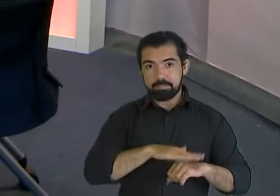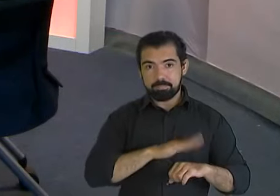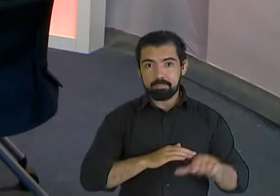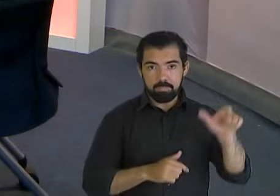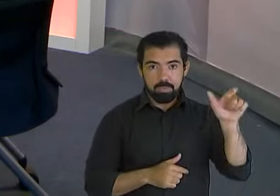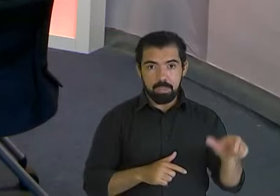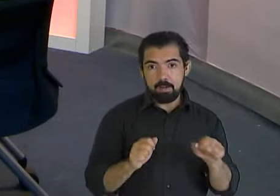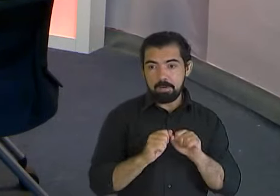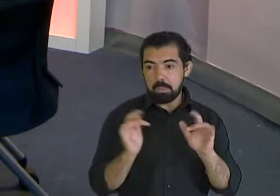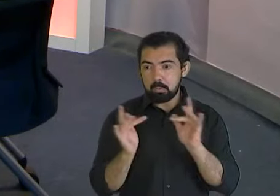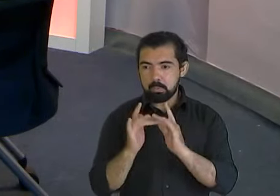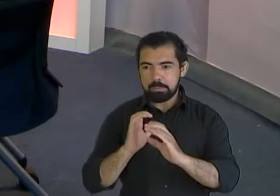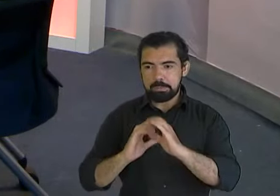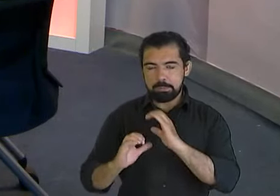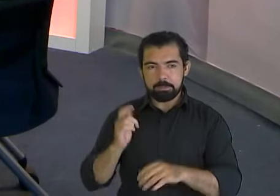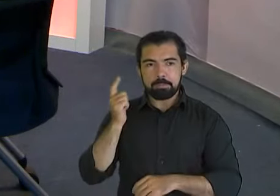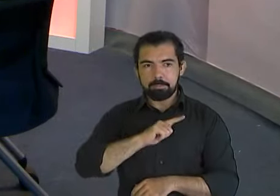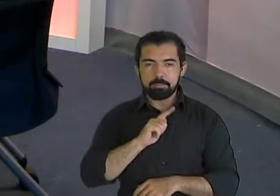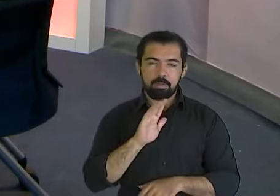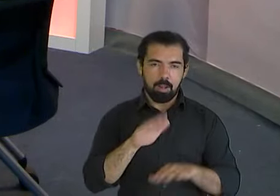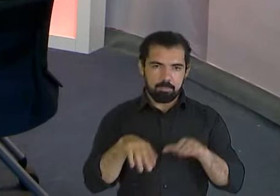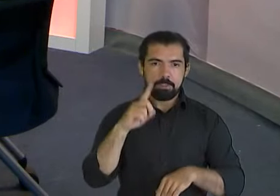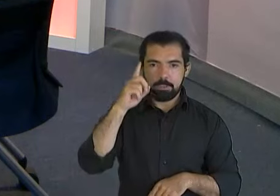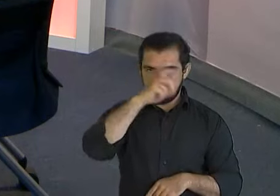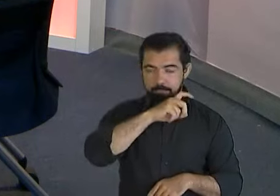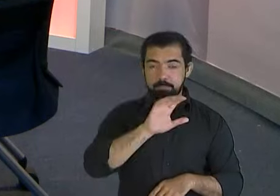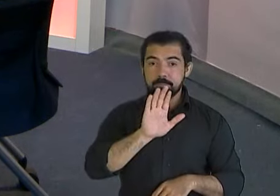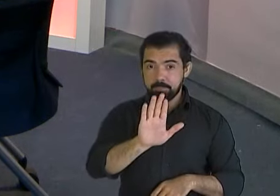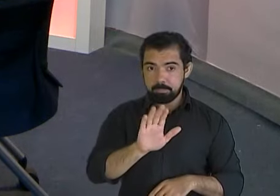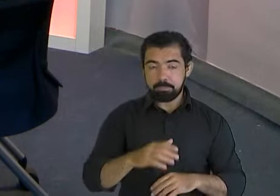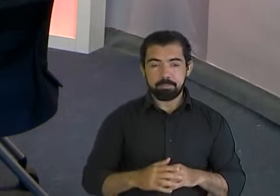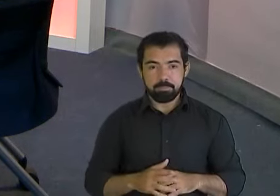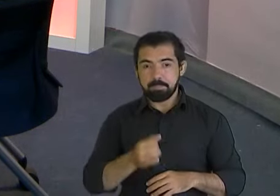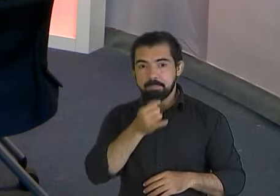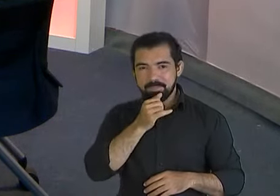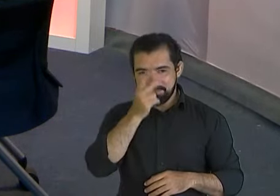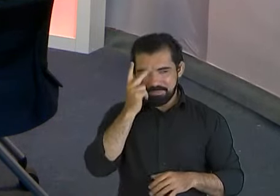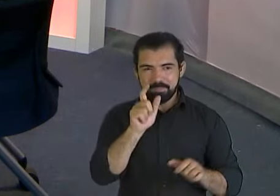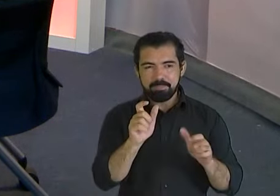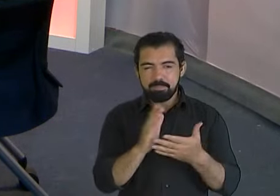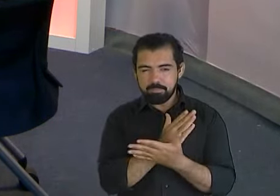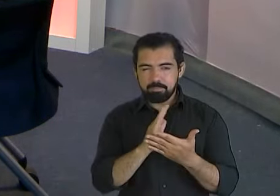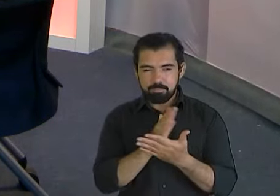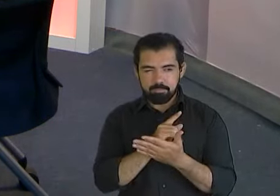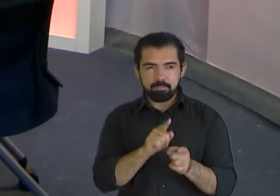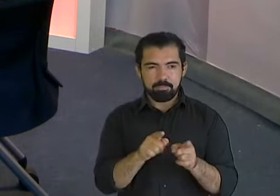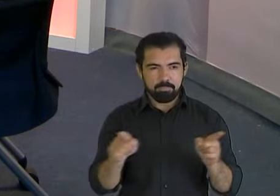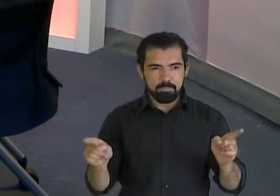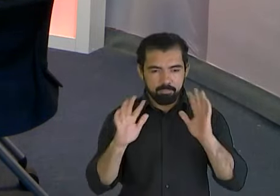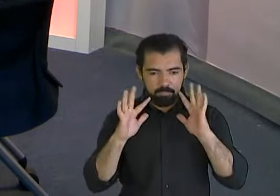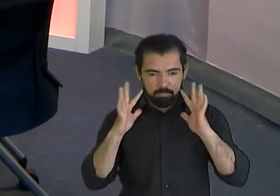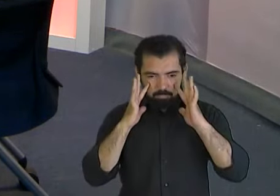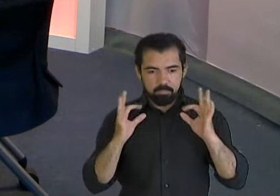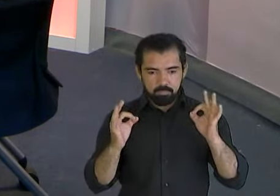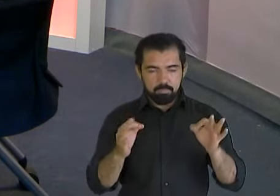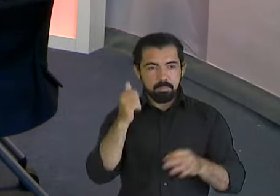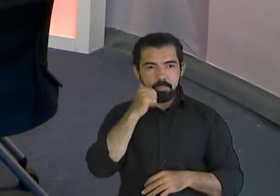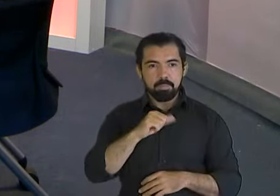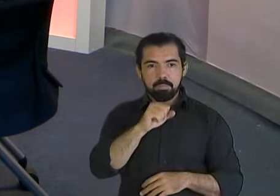essa comunicação, né? Então, assim, às vezes na dependência química a gente tem alguns grupos voltados para as mães, por exemplo, né?